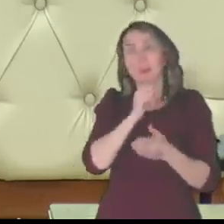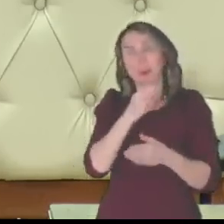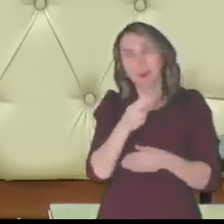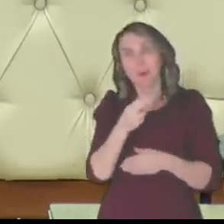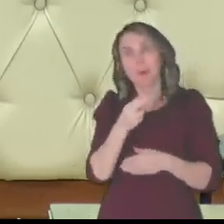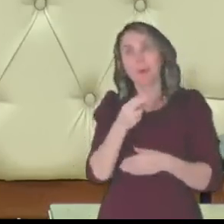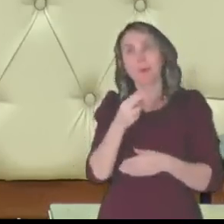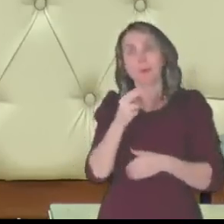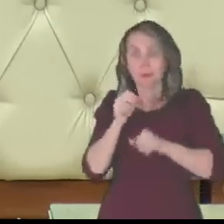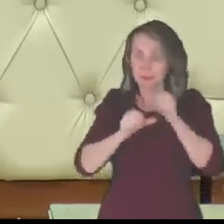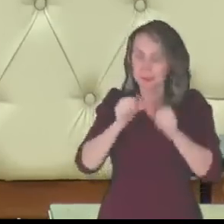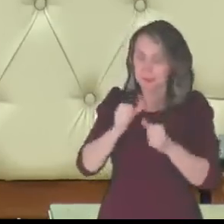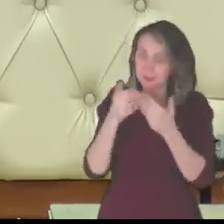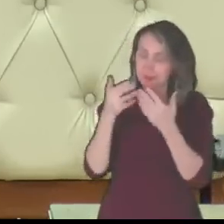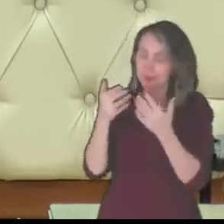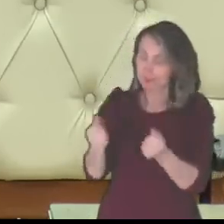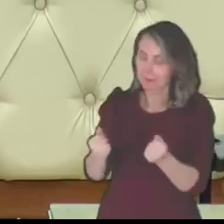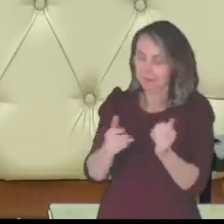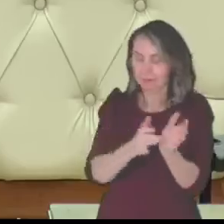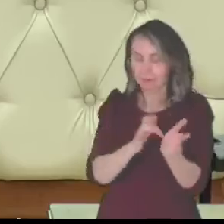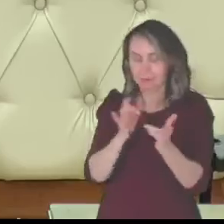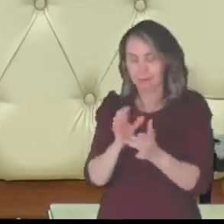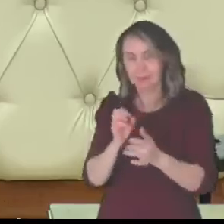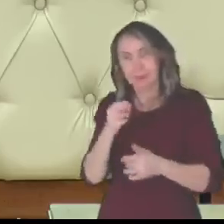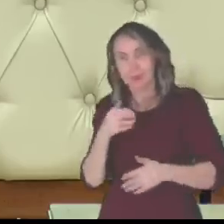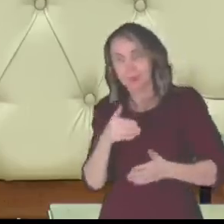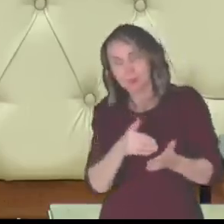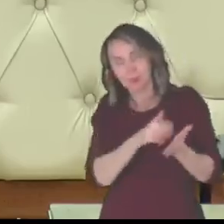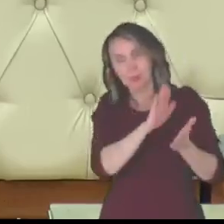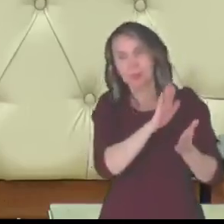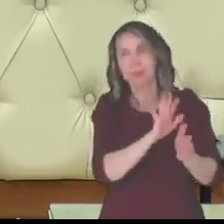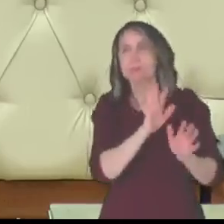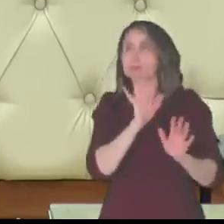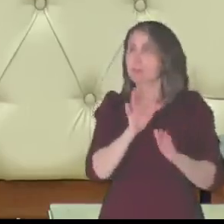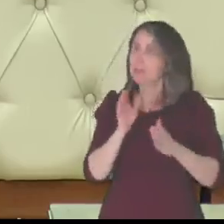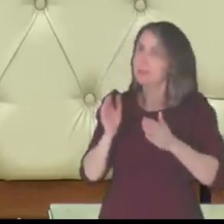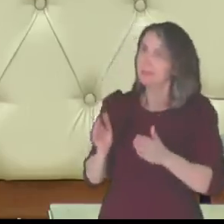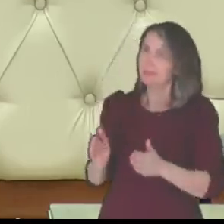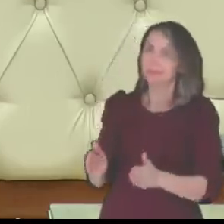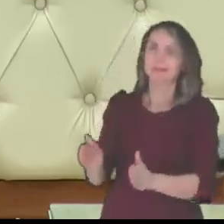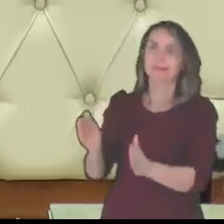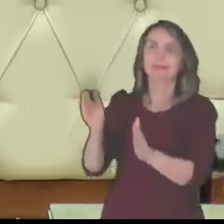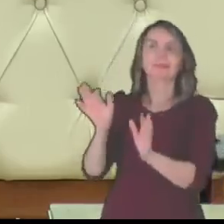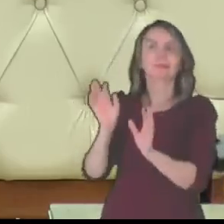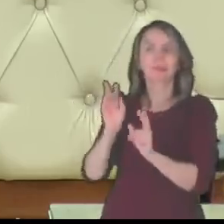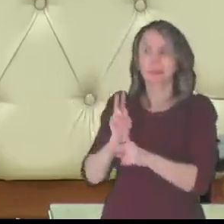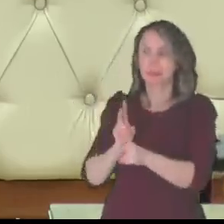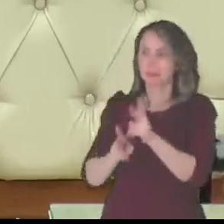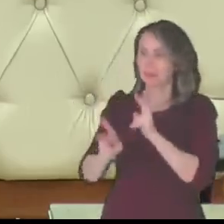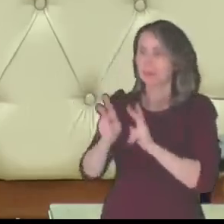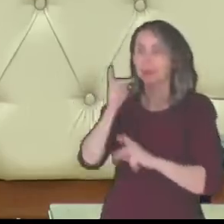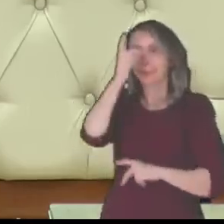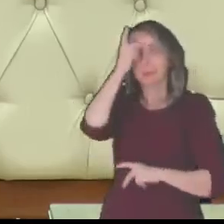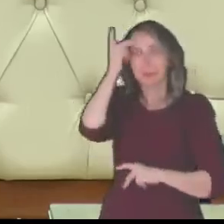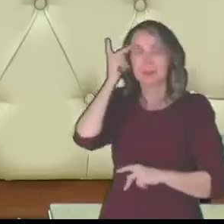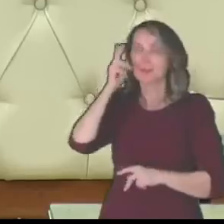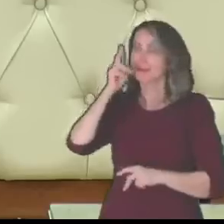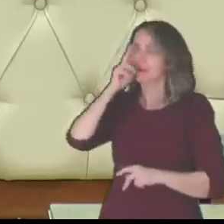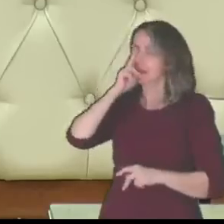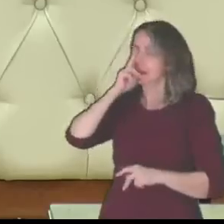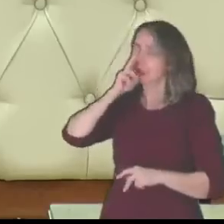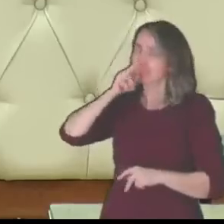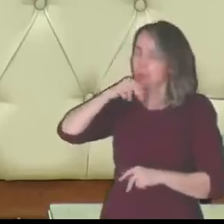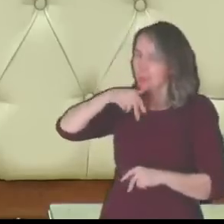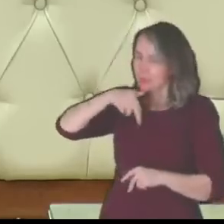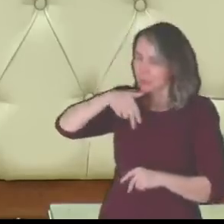o converta o imundo ou Tire o Jesus mas deixa o caminho livre deixa o caminho livre para as almas passarem deixa o caminho livre